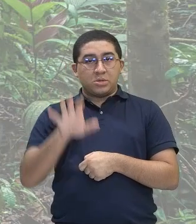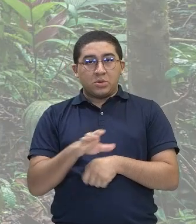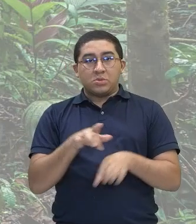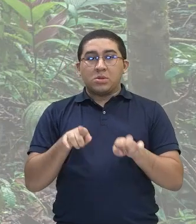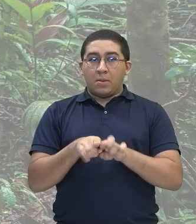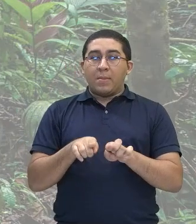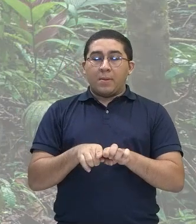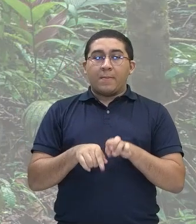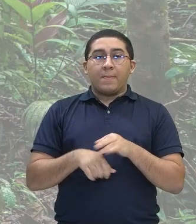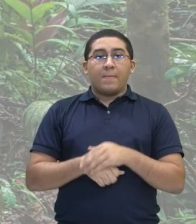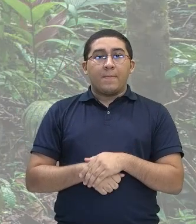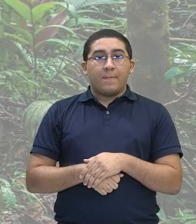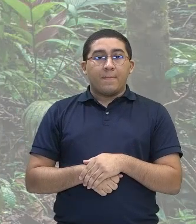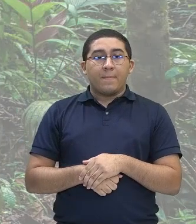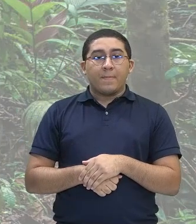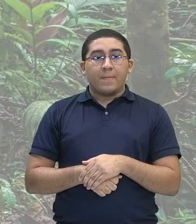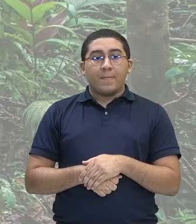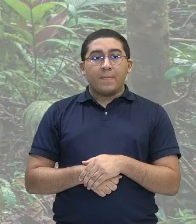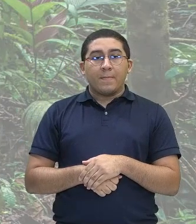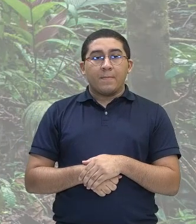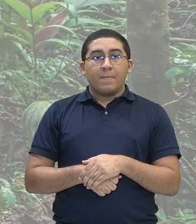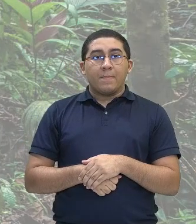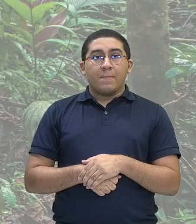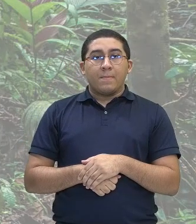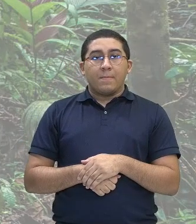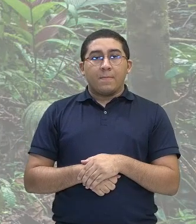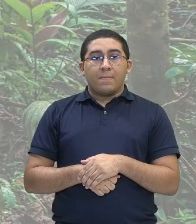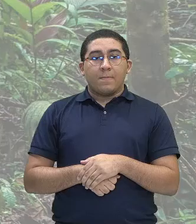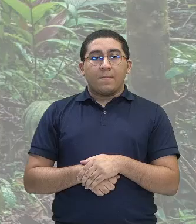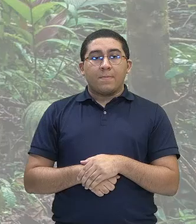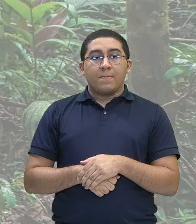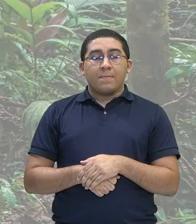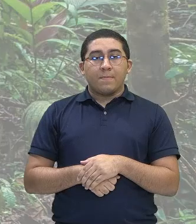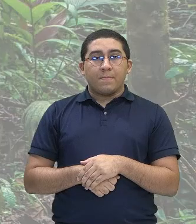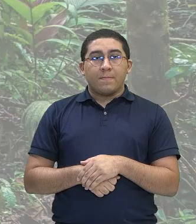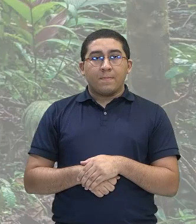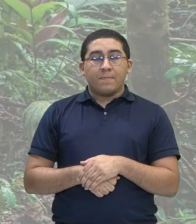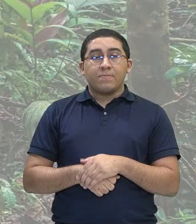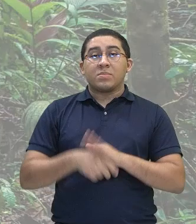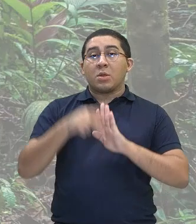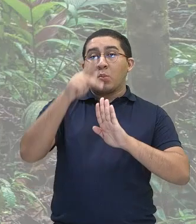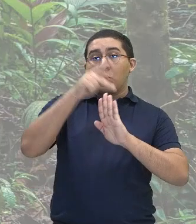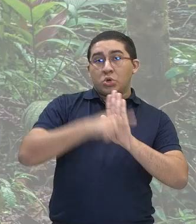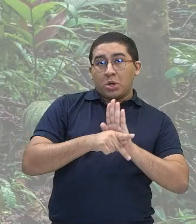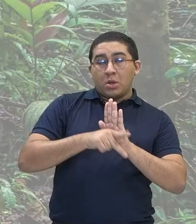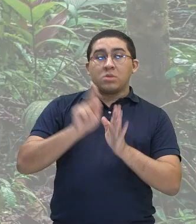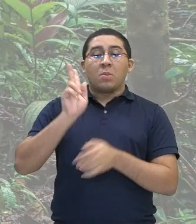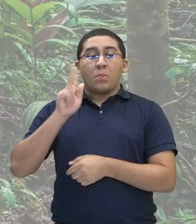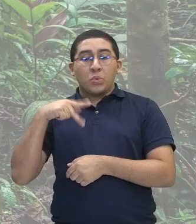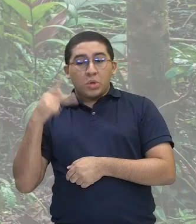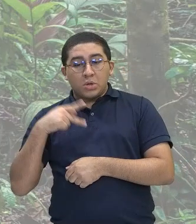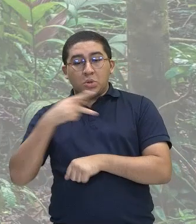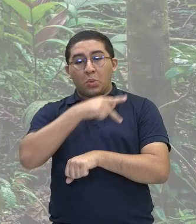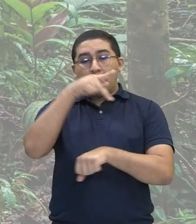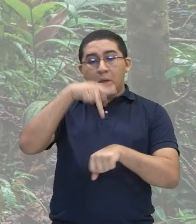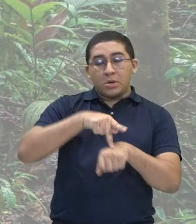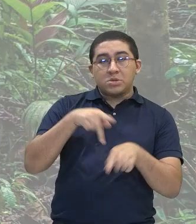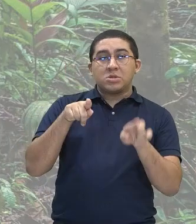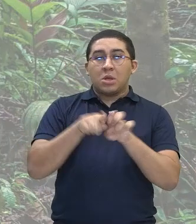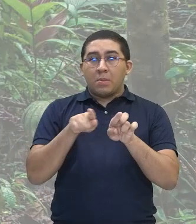e também esses projetos, gente, essas políticas nacionais, além dessa preservação, de verificar